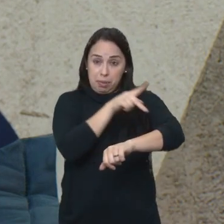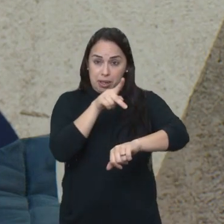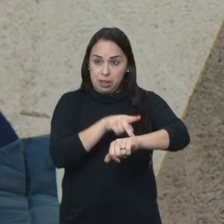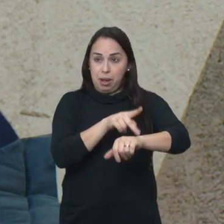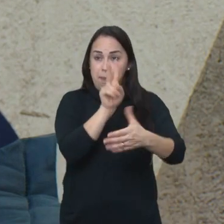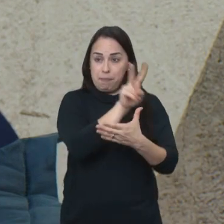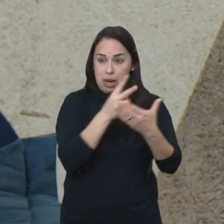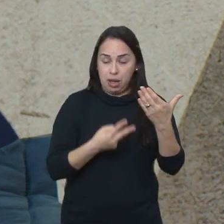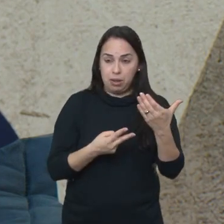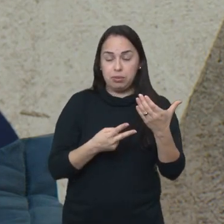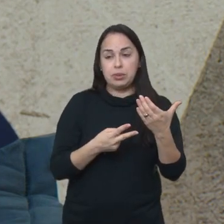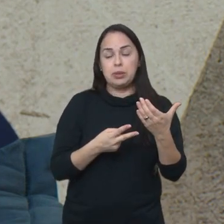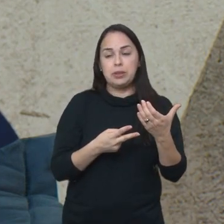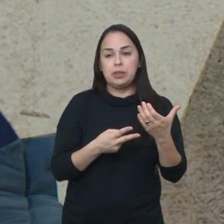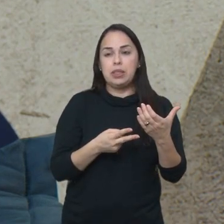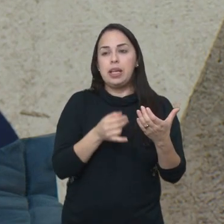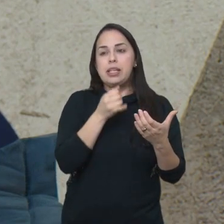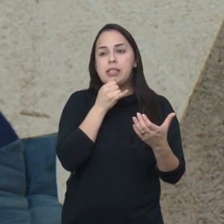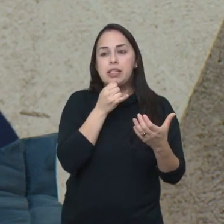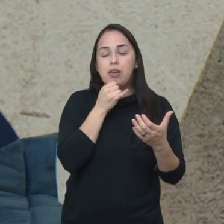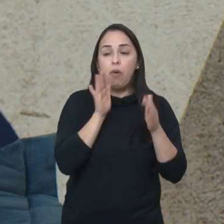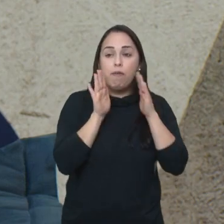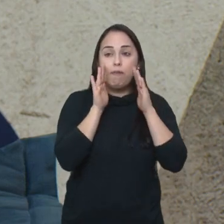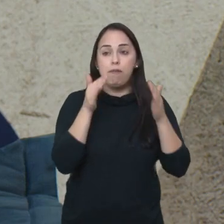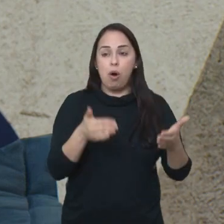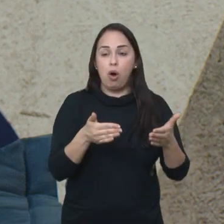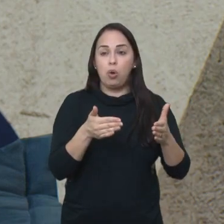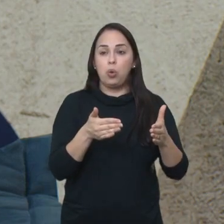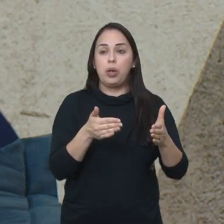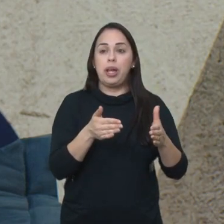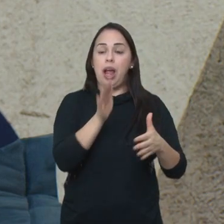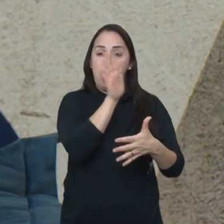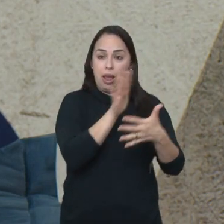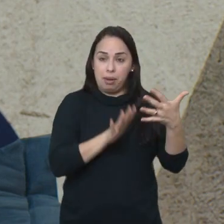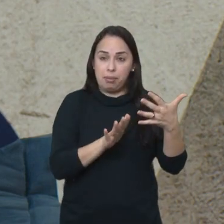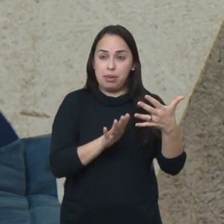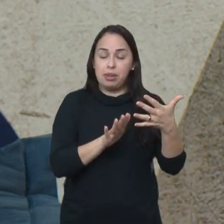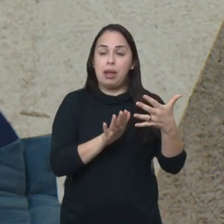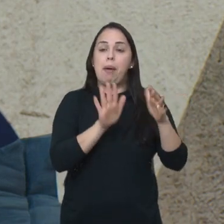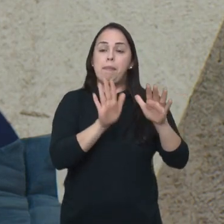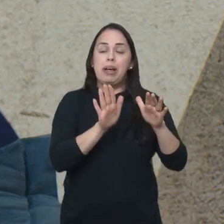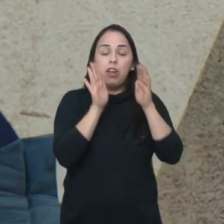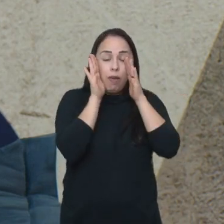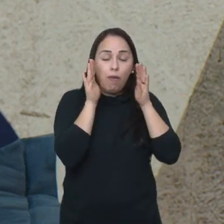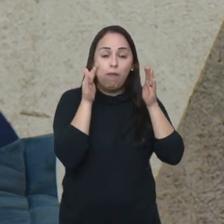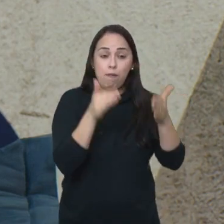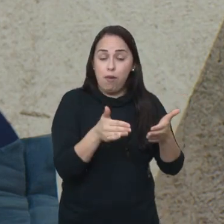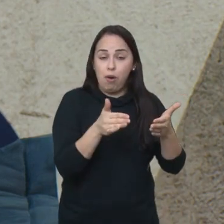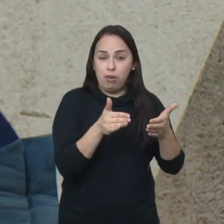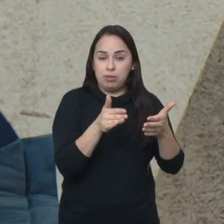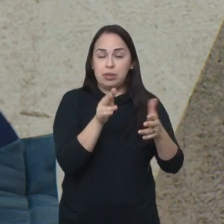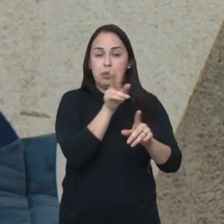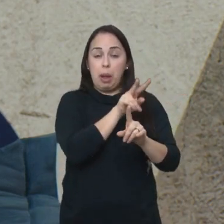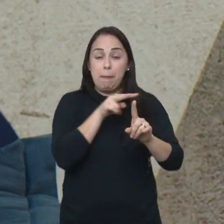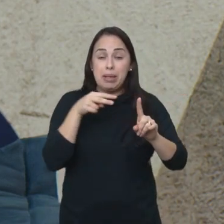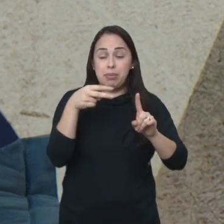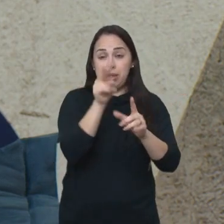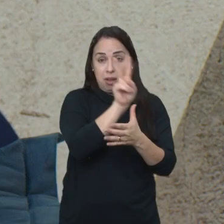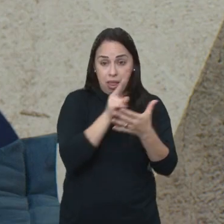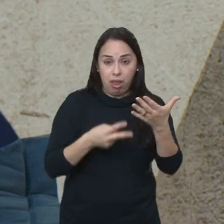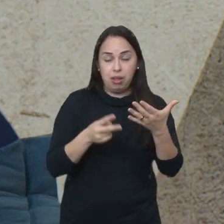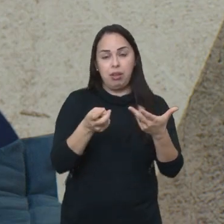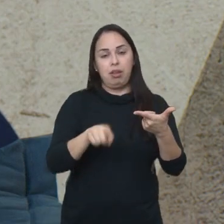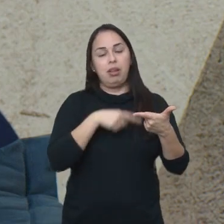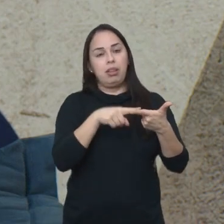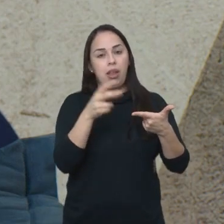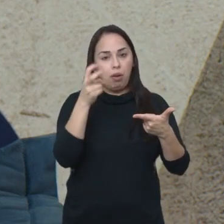pedagogia bilíngue, por exemplo, que é com ênfase em Libras, para que se tenha foco nessa formação na perspectiva